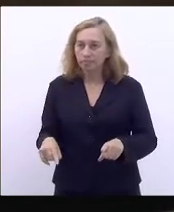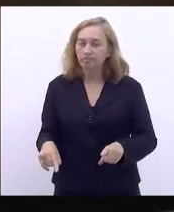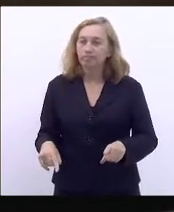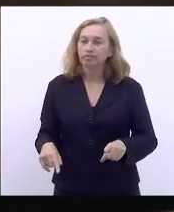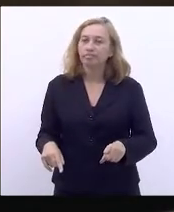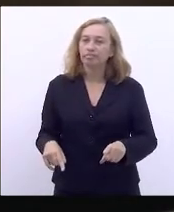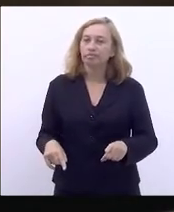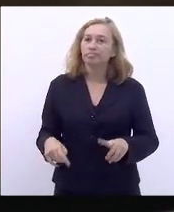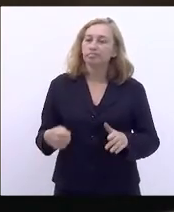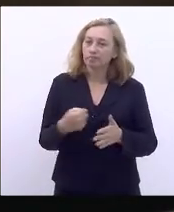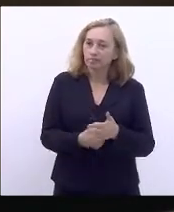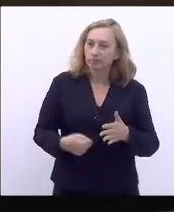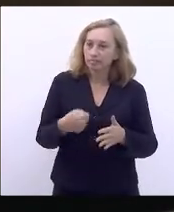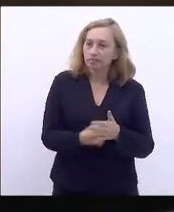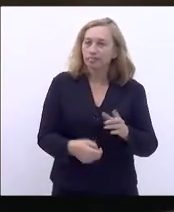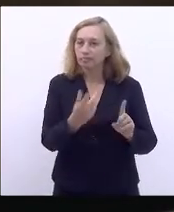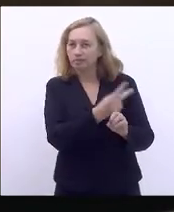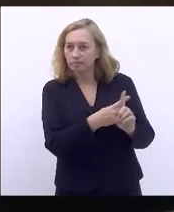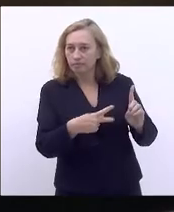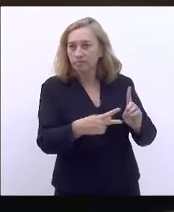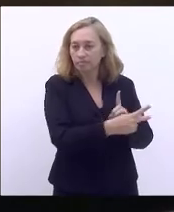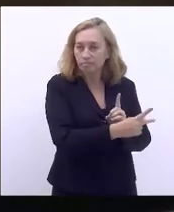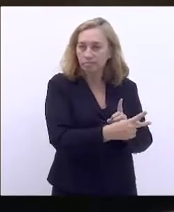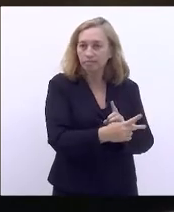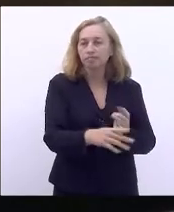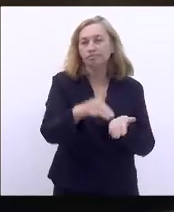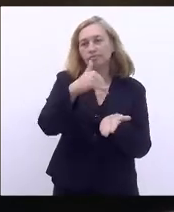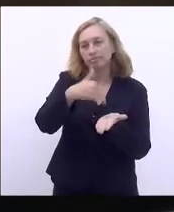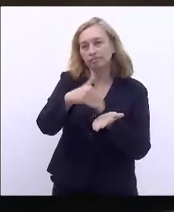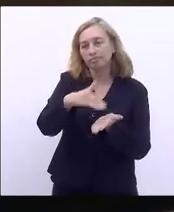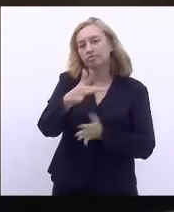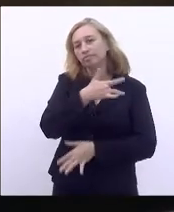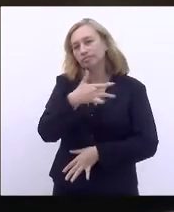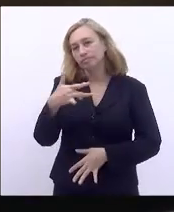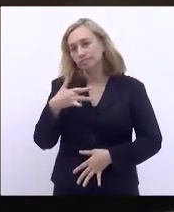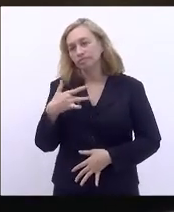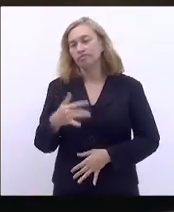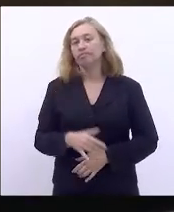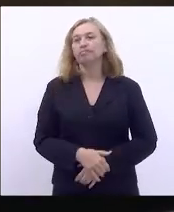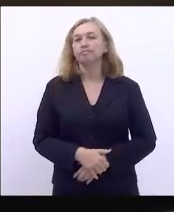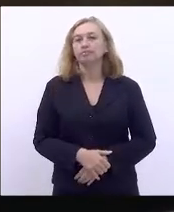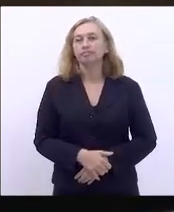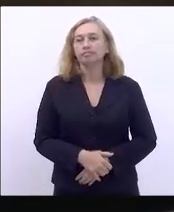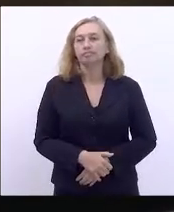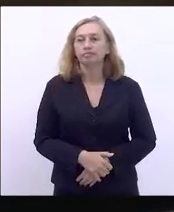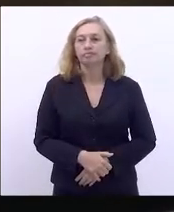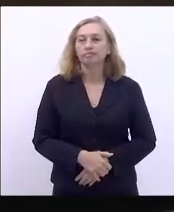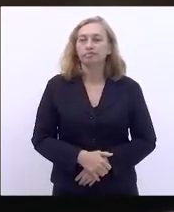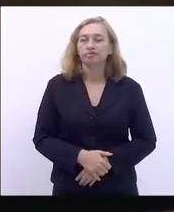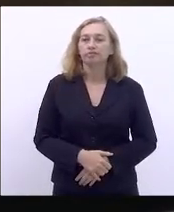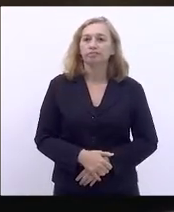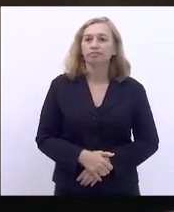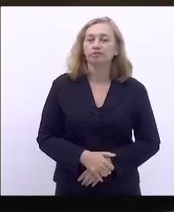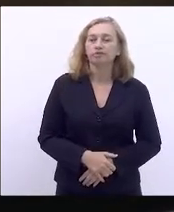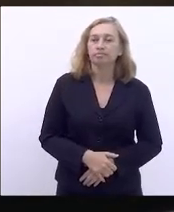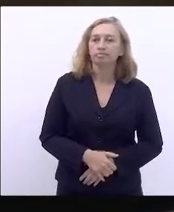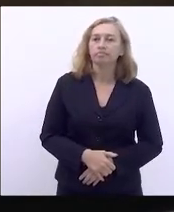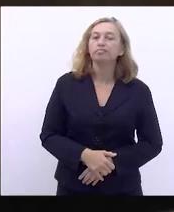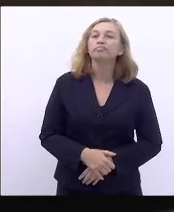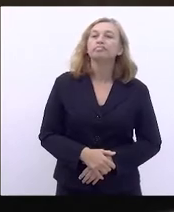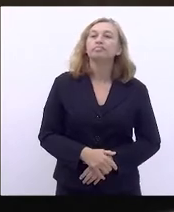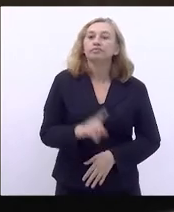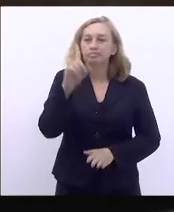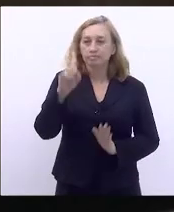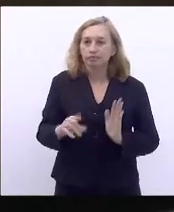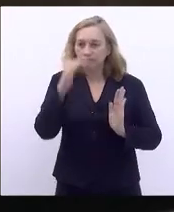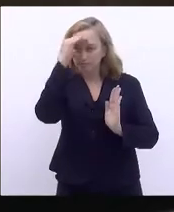peregrinam, seja no Rio Previdência, seja na Secretaria de Saúde, para fazer valer aquilo que foi